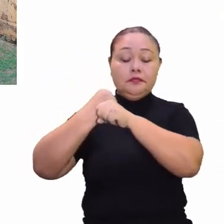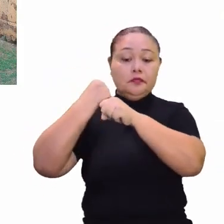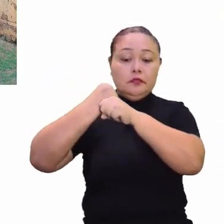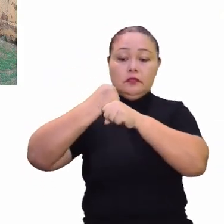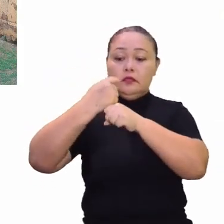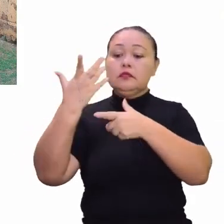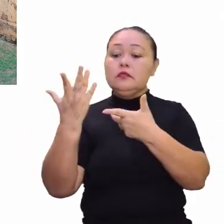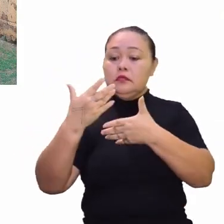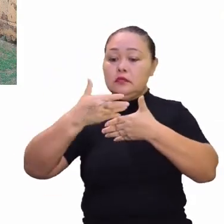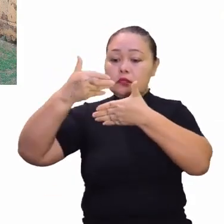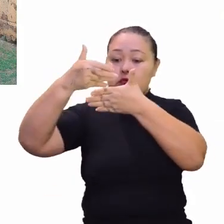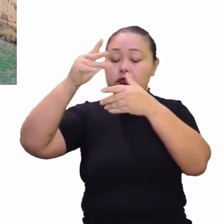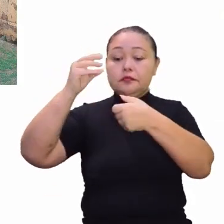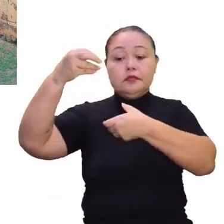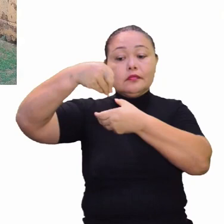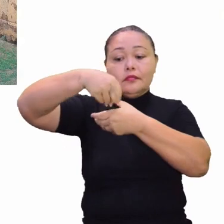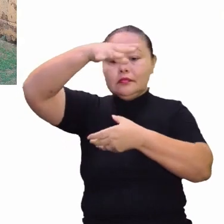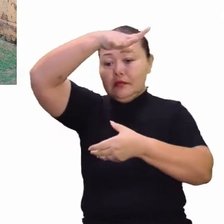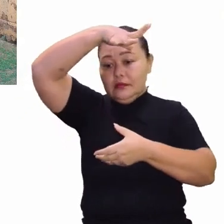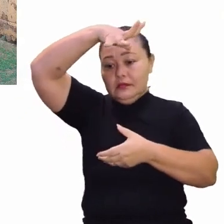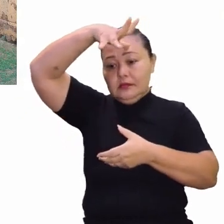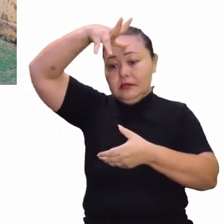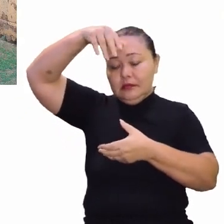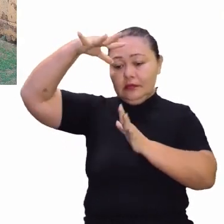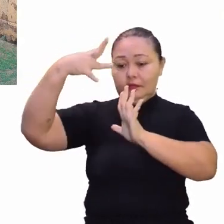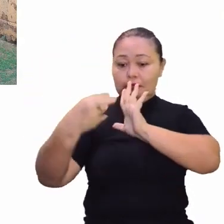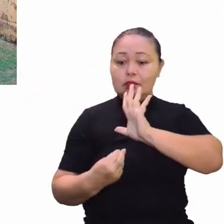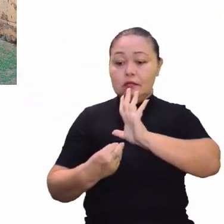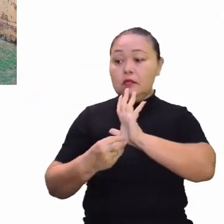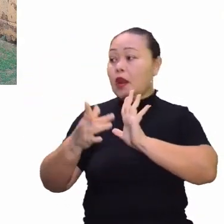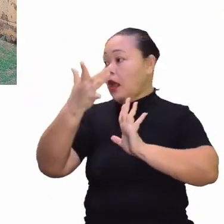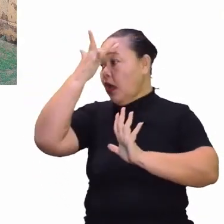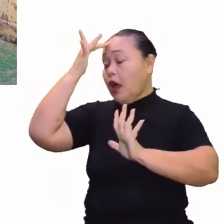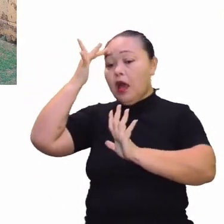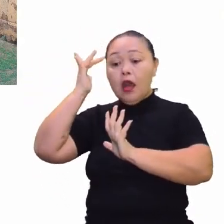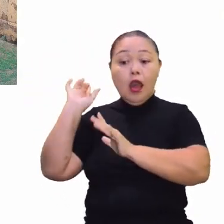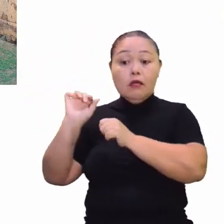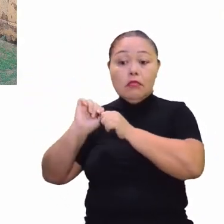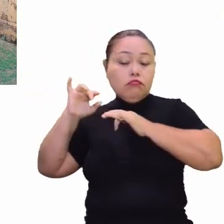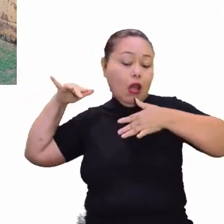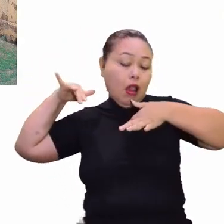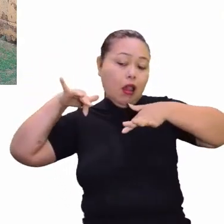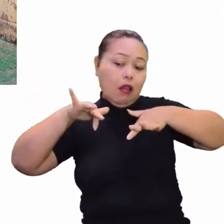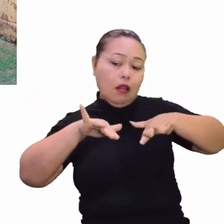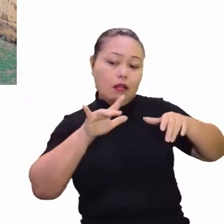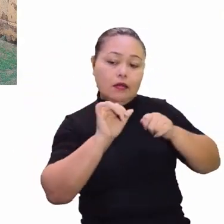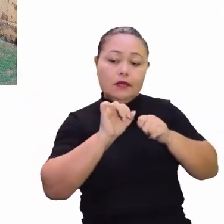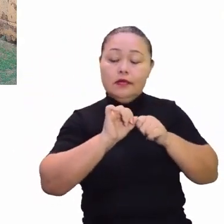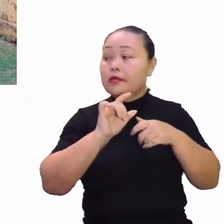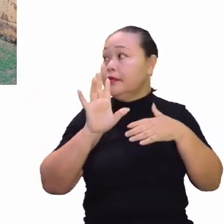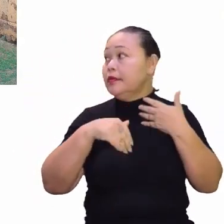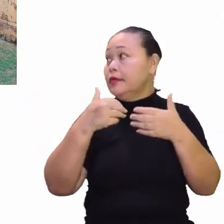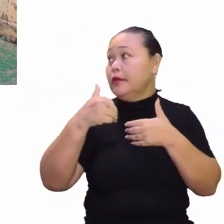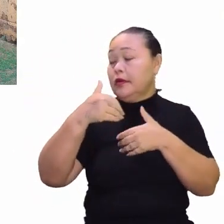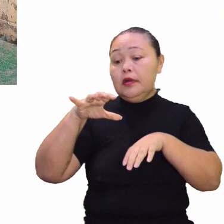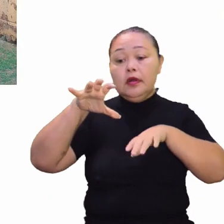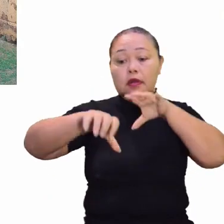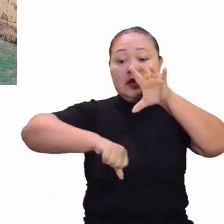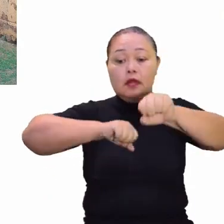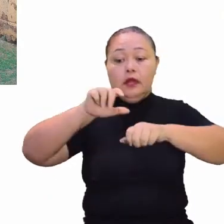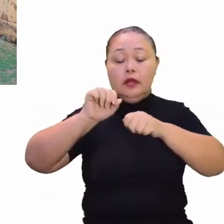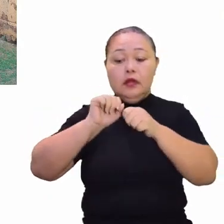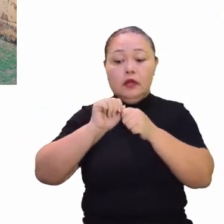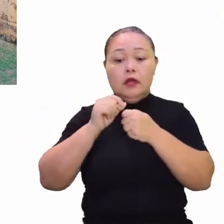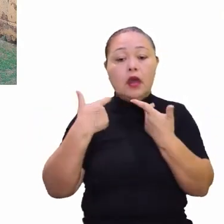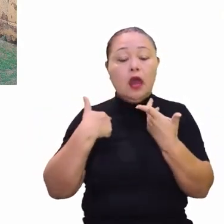produção arquitetônica dentro da Amazônia. Que eram pessoas de vários lugares do Brasil, né? Da colônia na época.